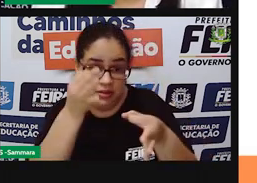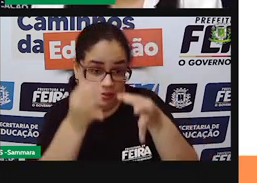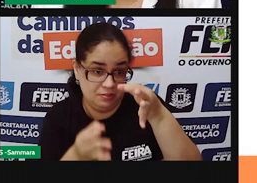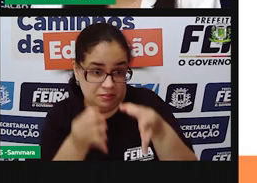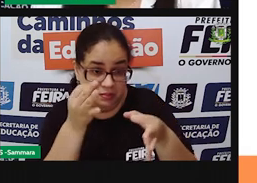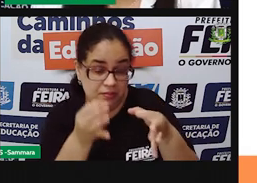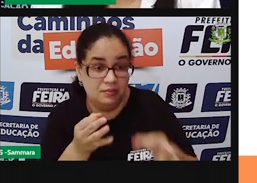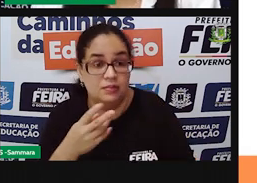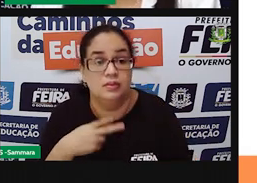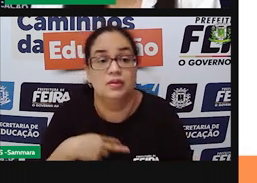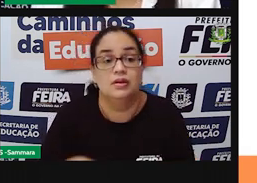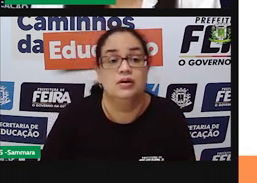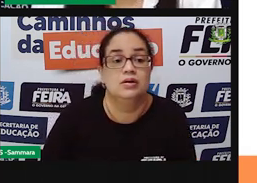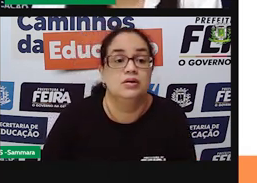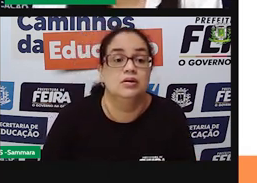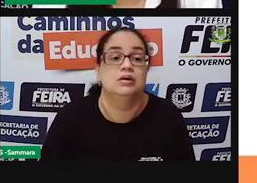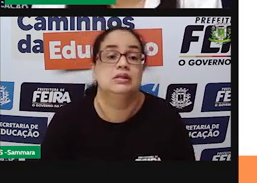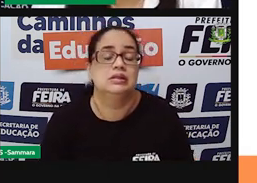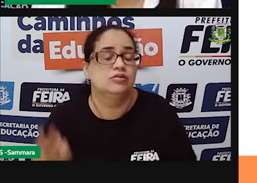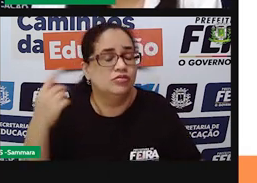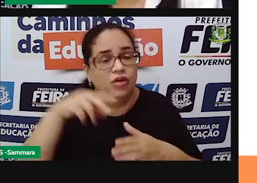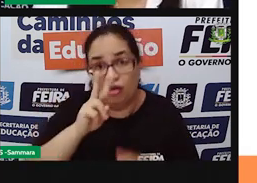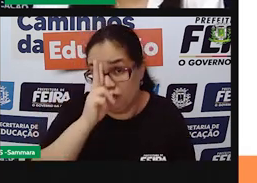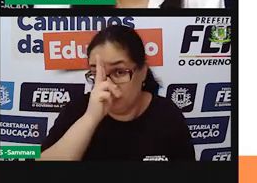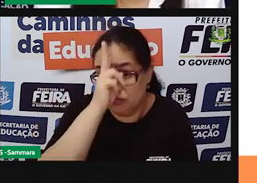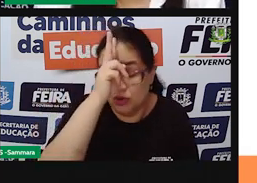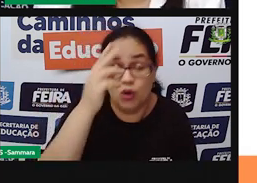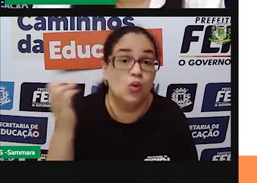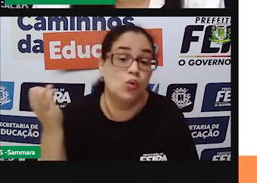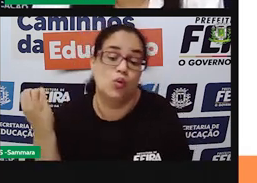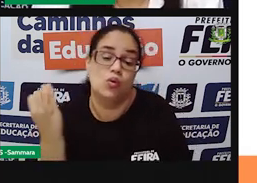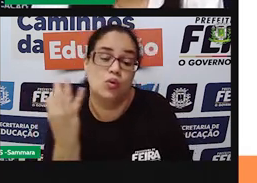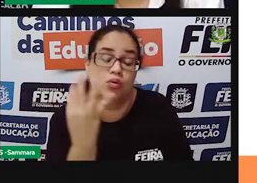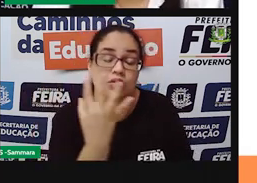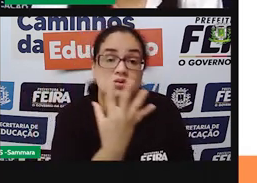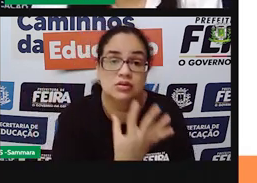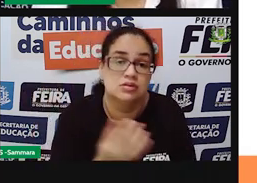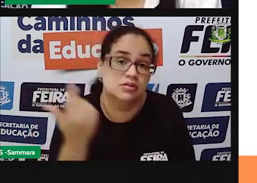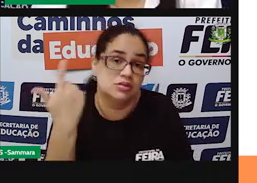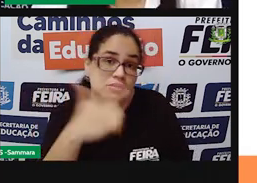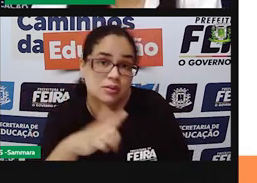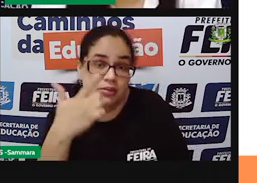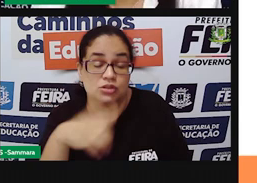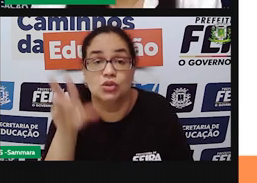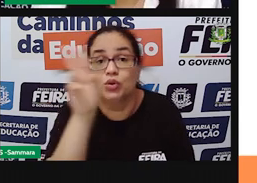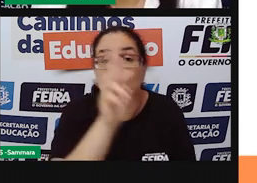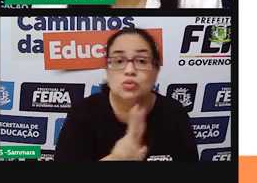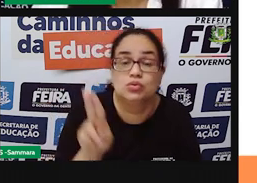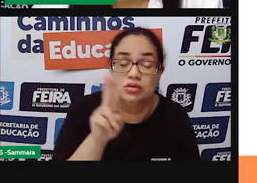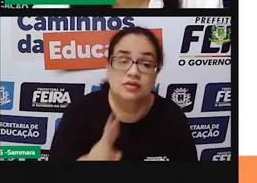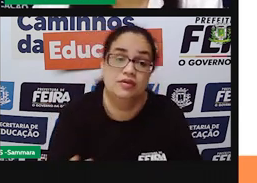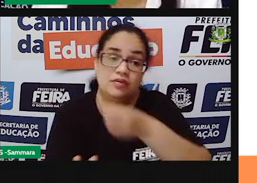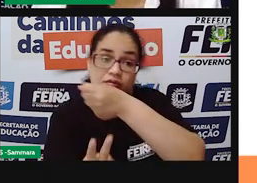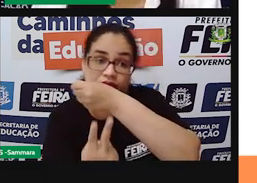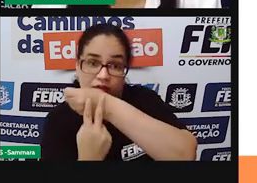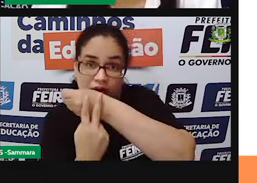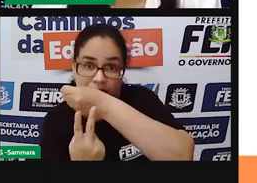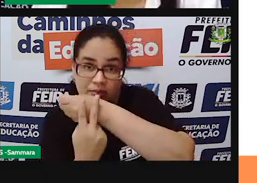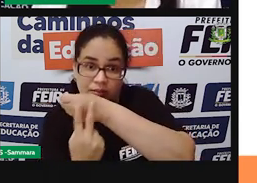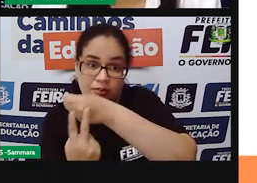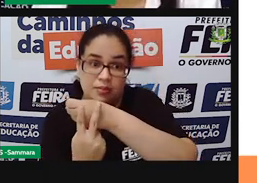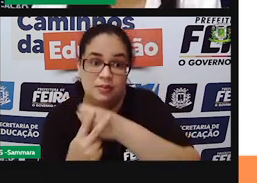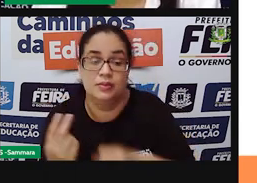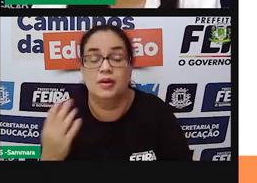perfeito, na mesma intensidade, na mesma quantidade de vezes que nós utilizamos os verbos conjugados